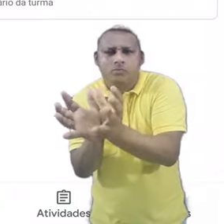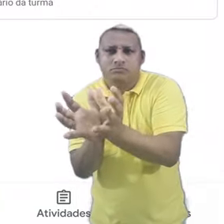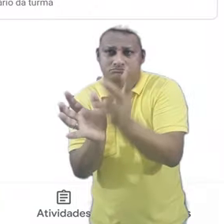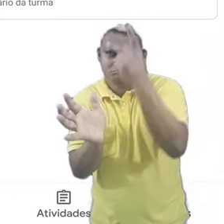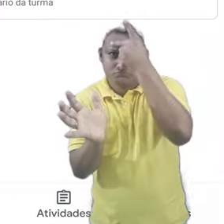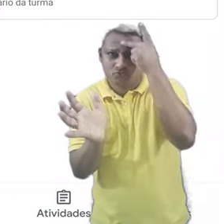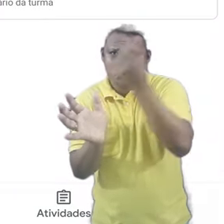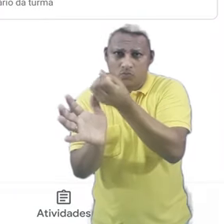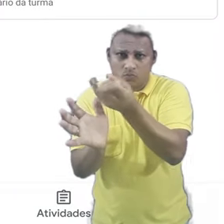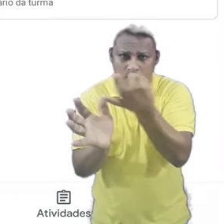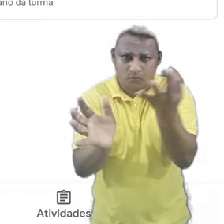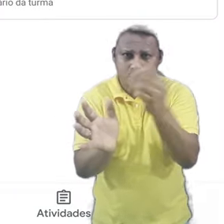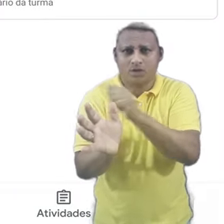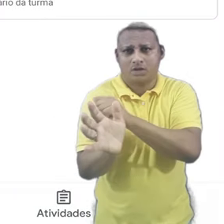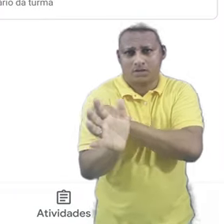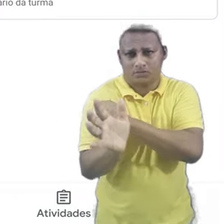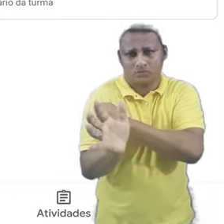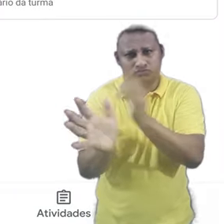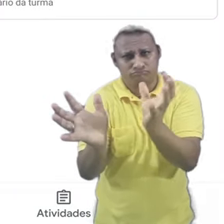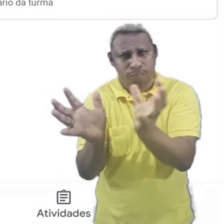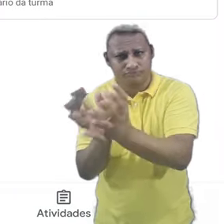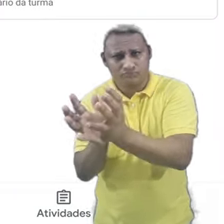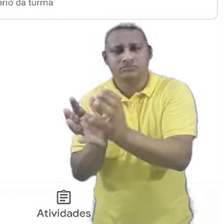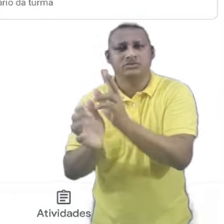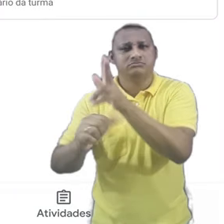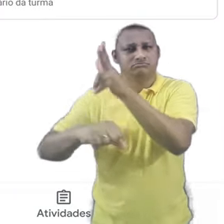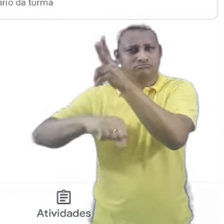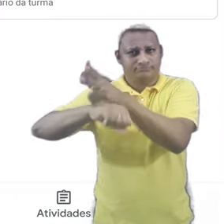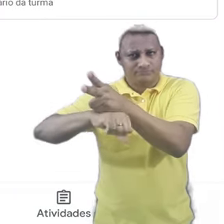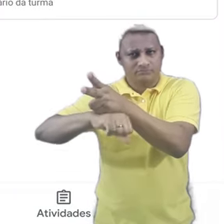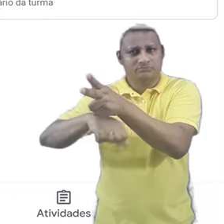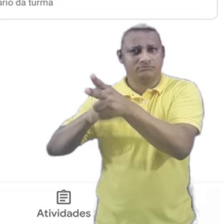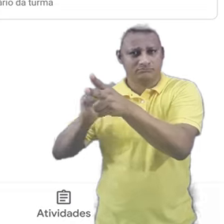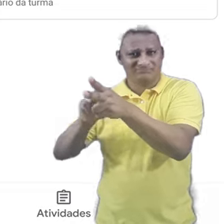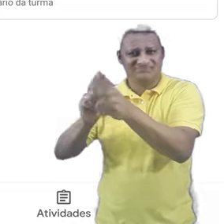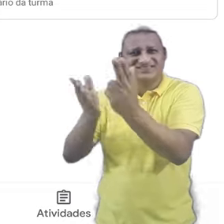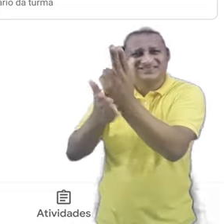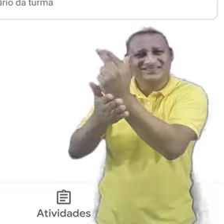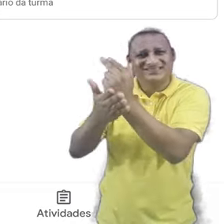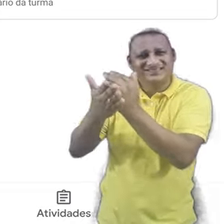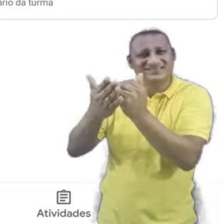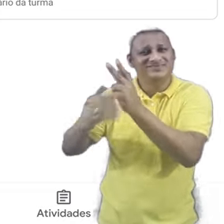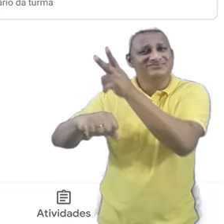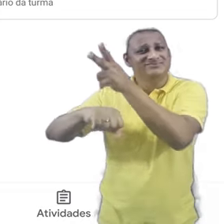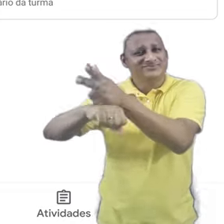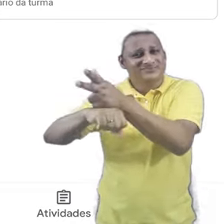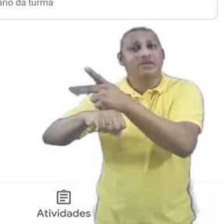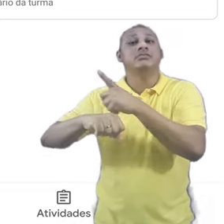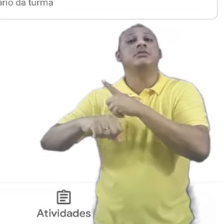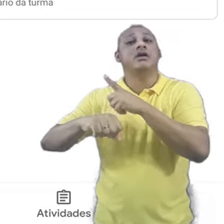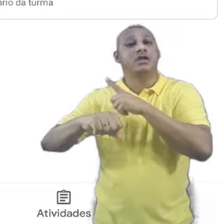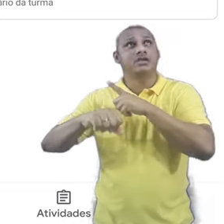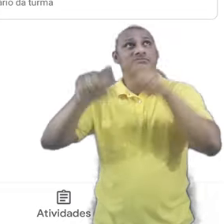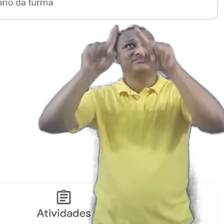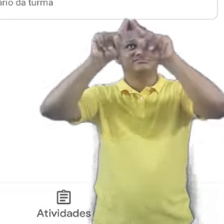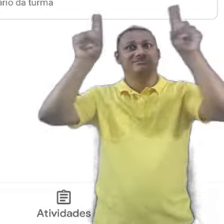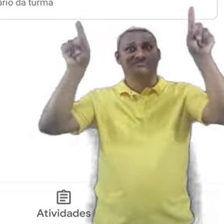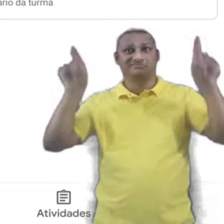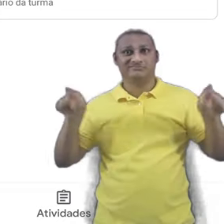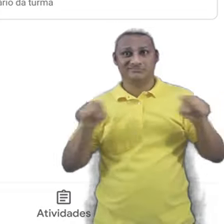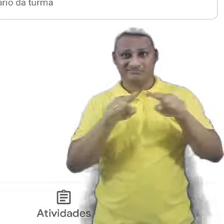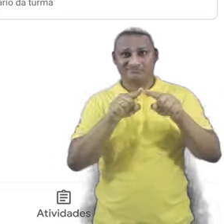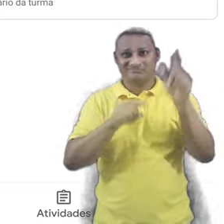disponível para os alunos. Nesse caso, um ícone de câmera vai aparecer no canto superior direito.